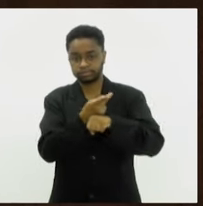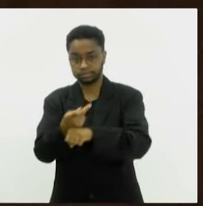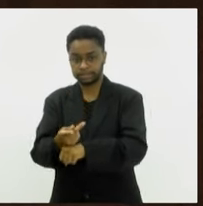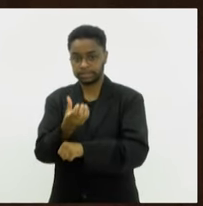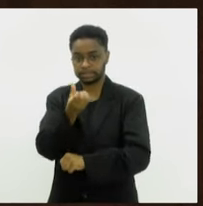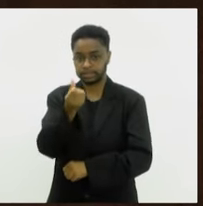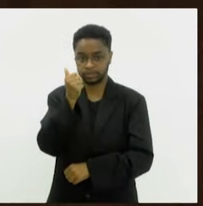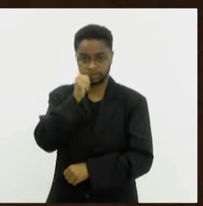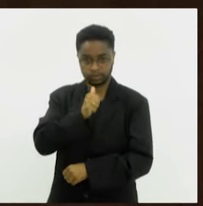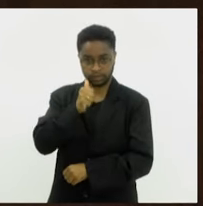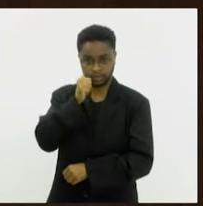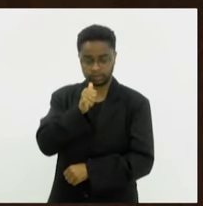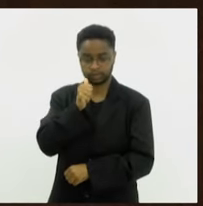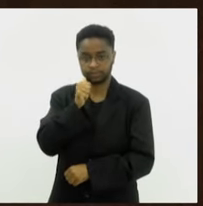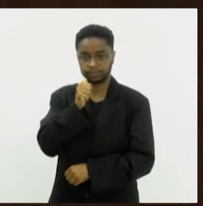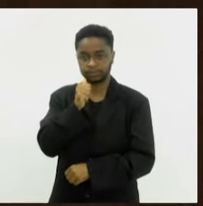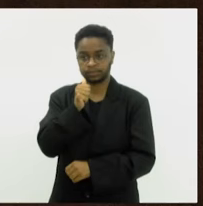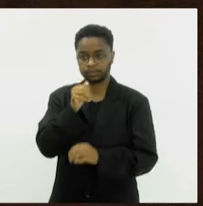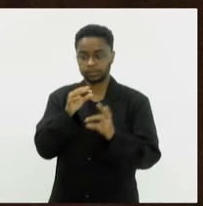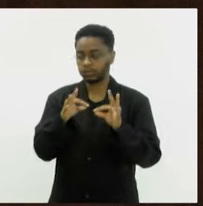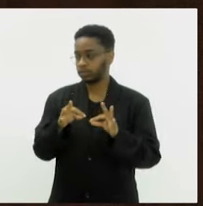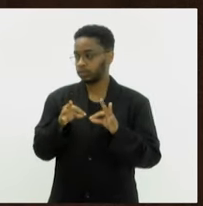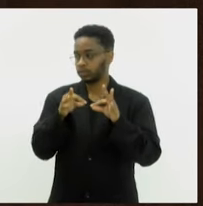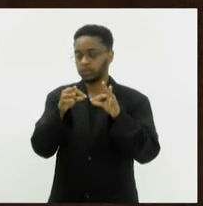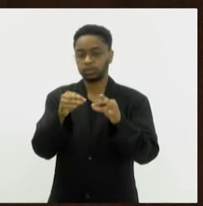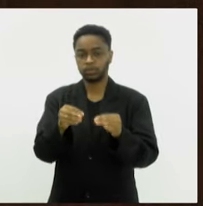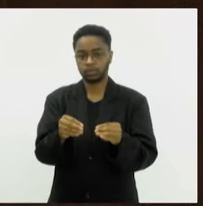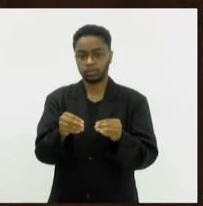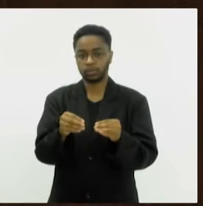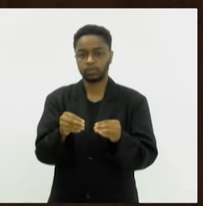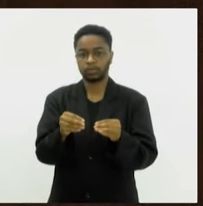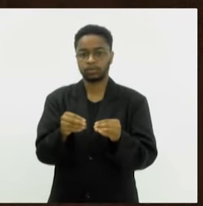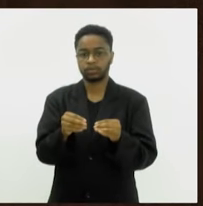mulheres, todas elas foram